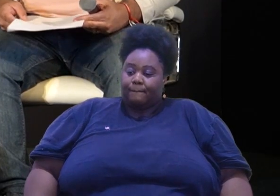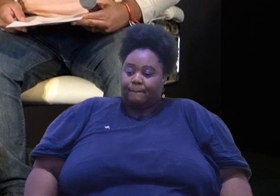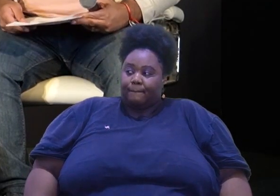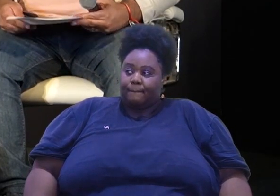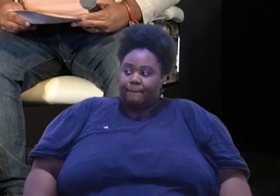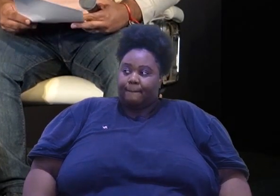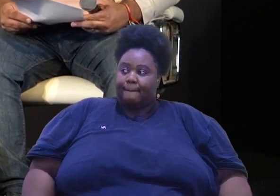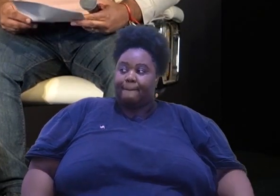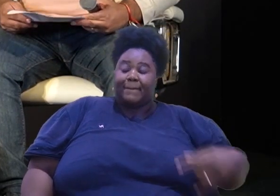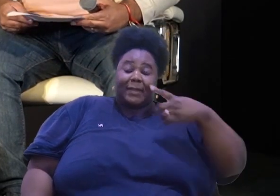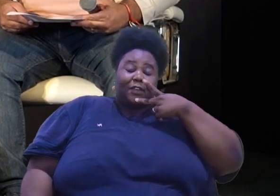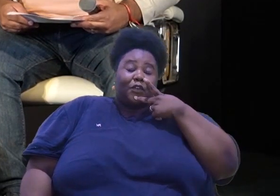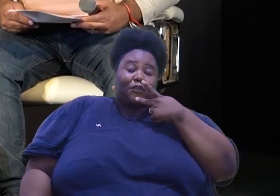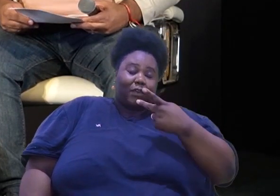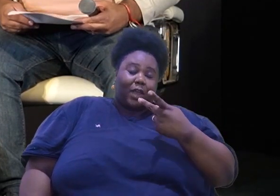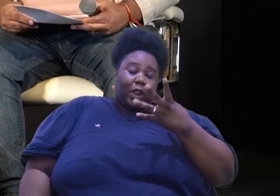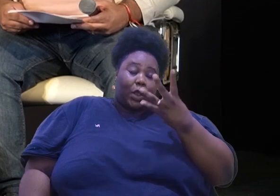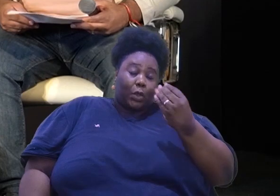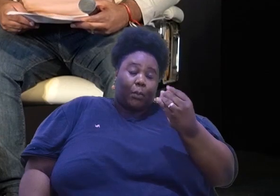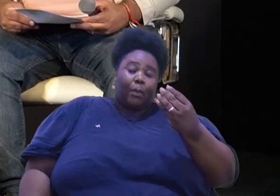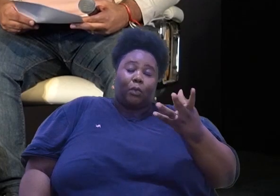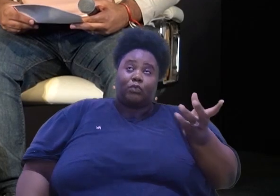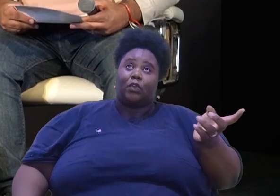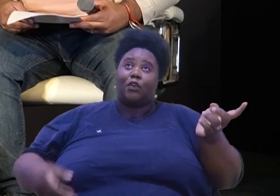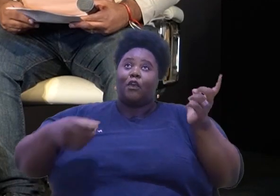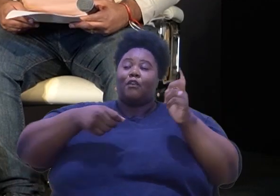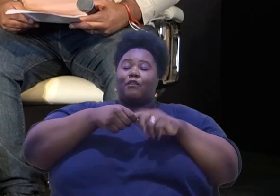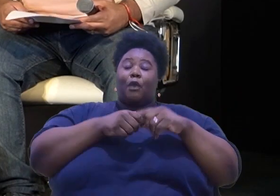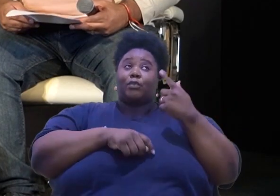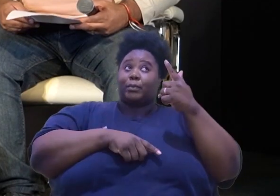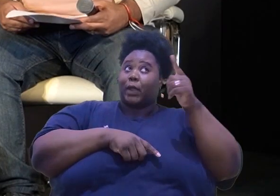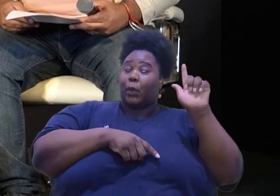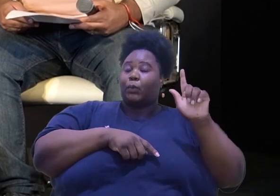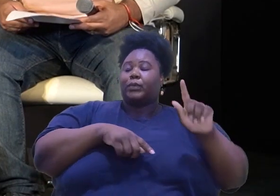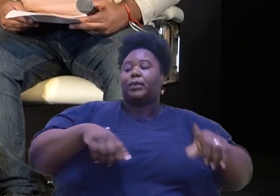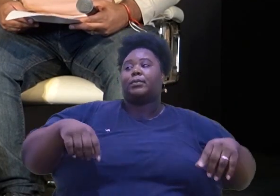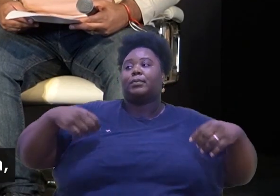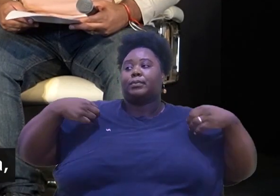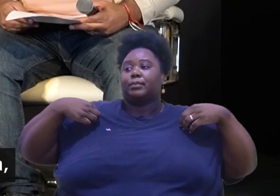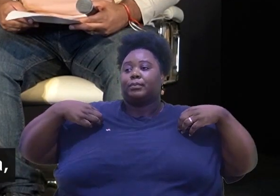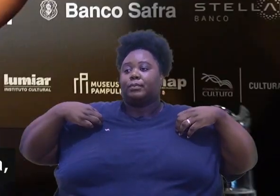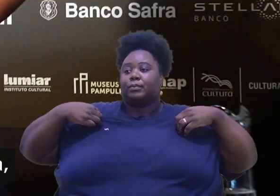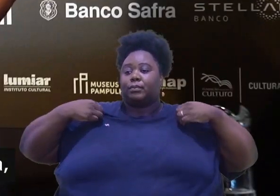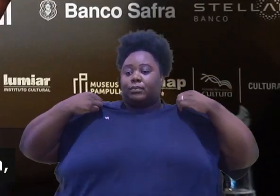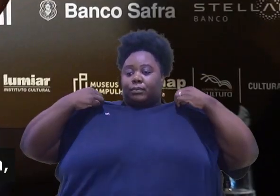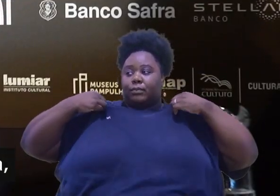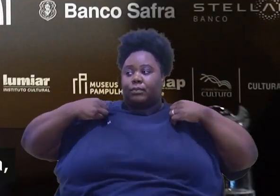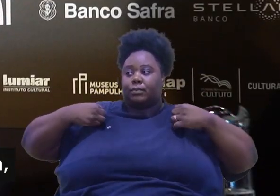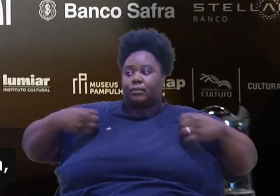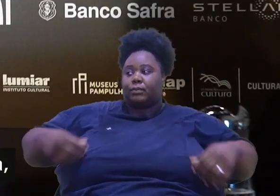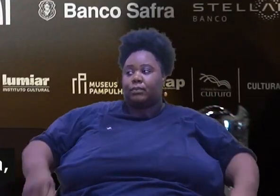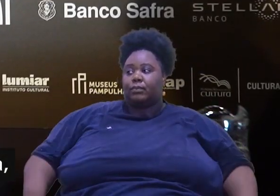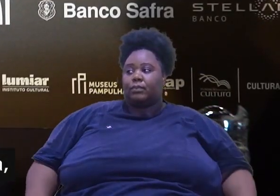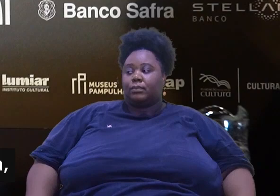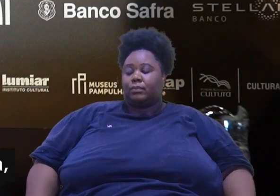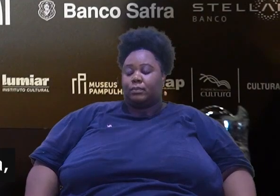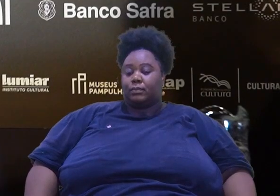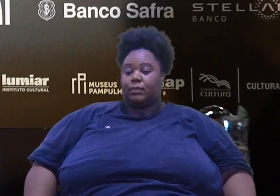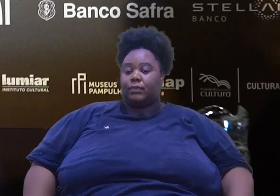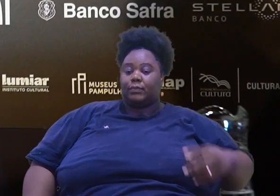Sim, agora eu retomo uma outra... que você puxou e eu não levei